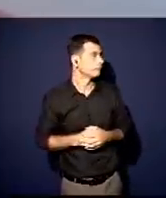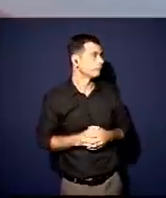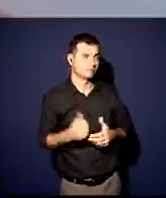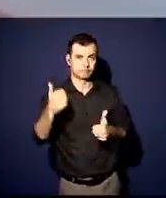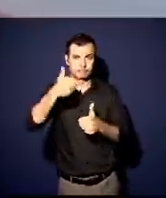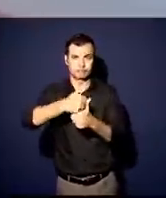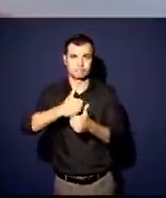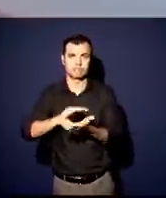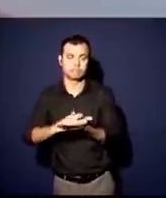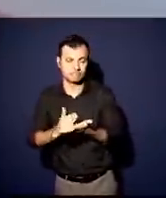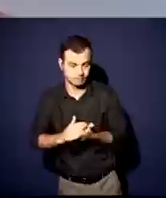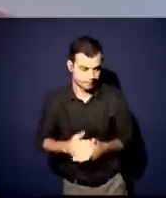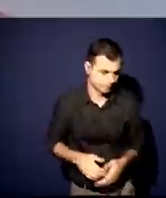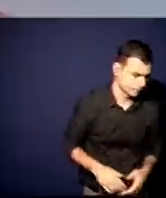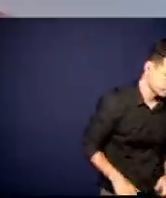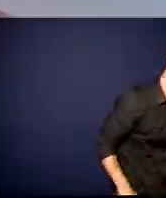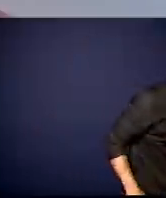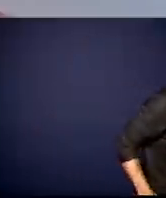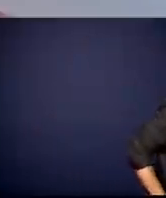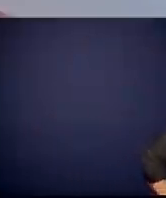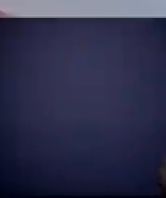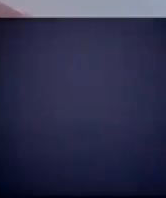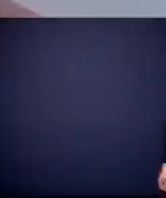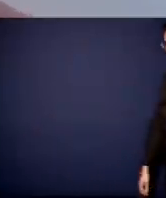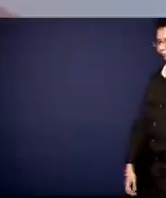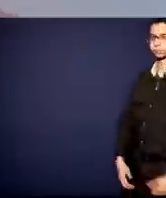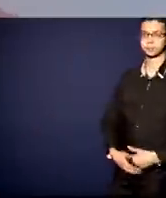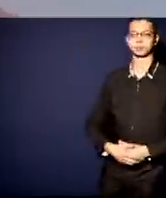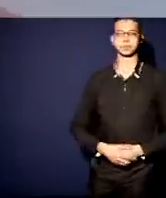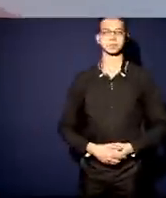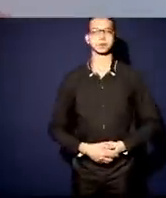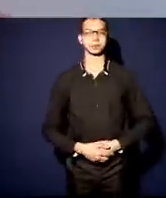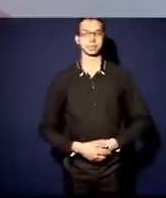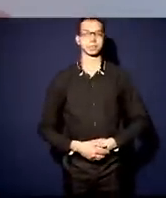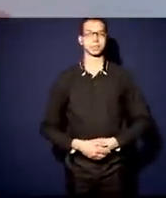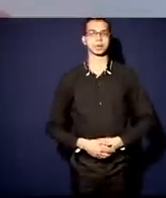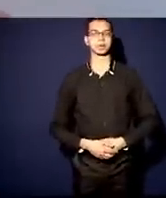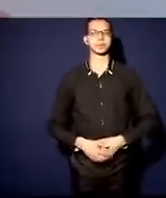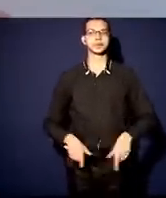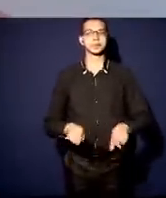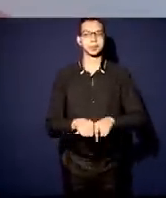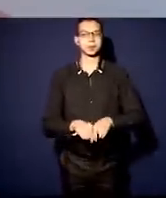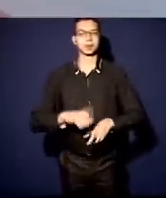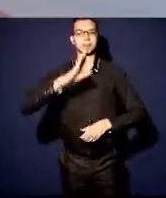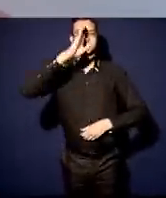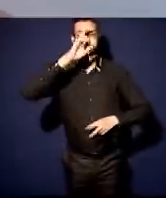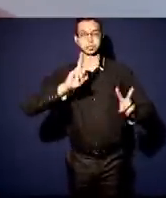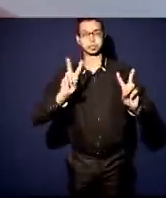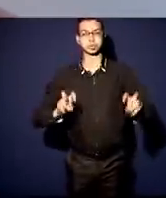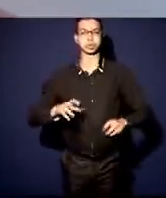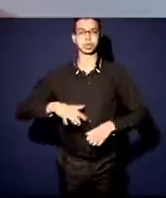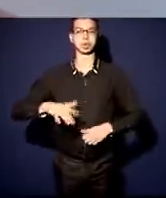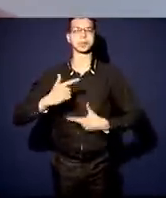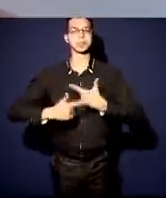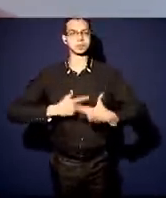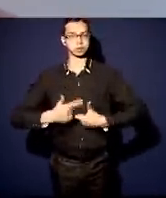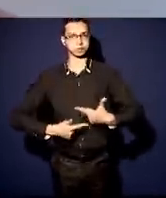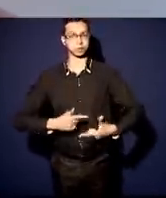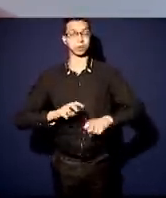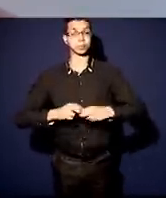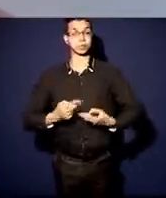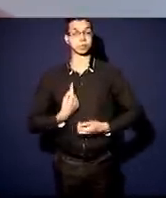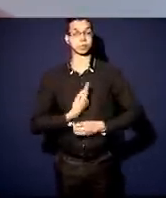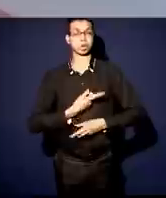principalmente no setor de serviços. Talvez por isso que a gente esteja vendo o setor de serviços ainda com